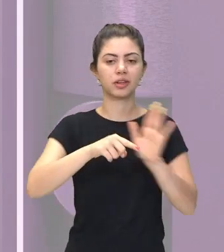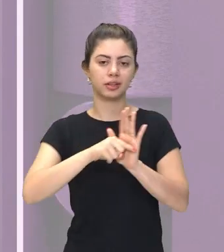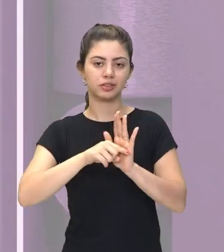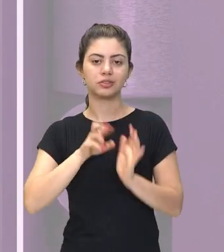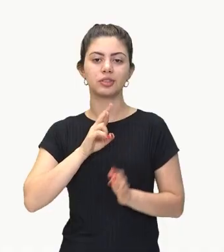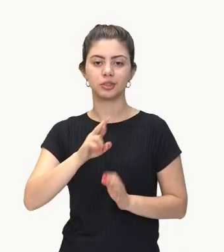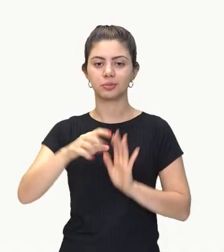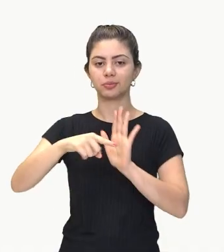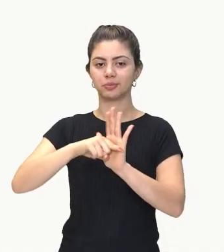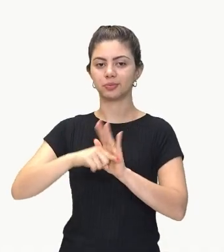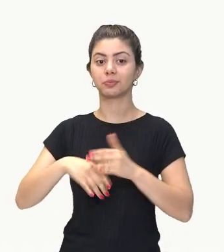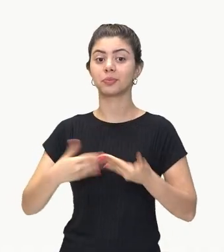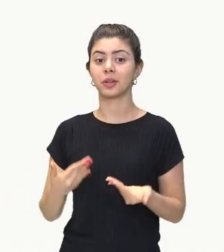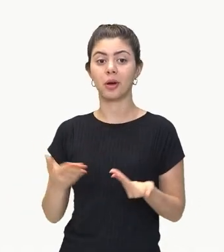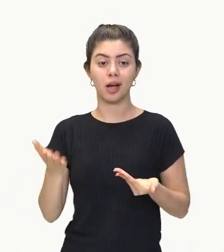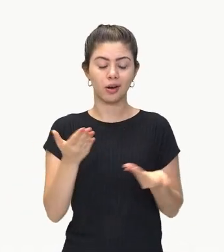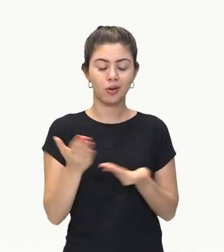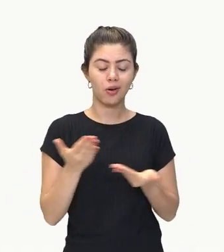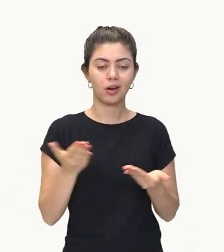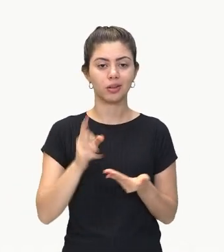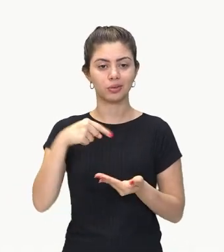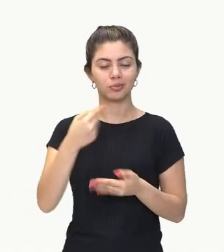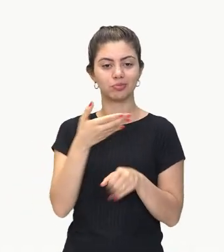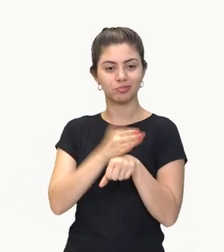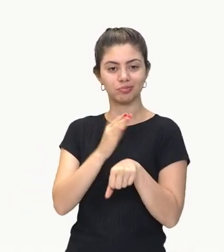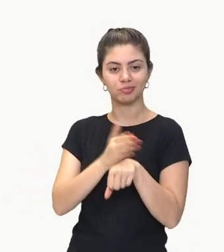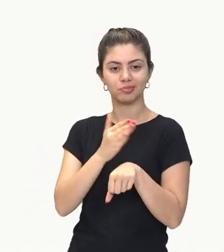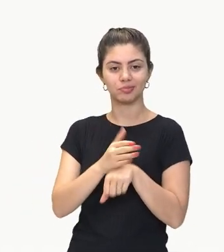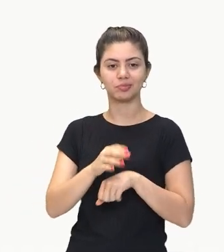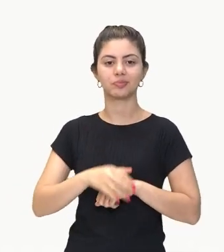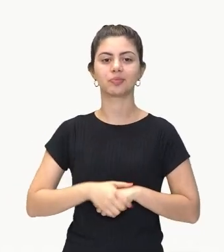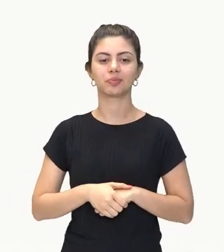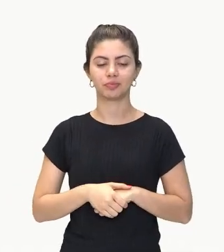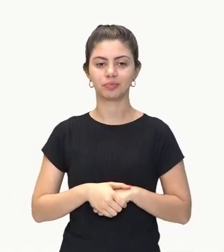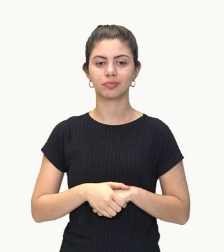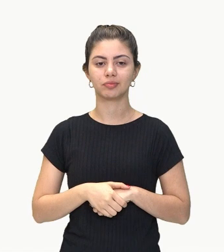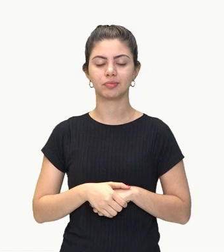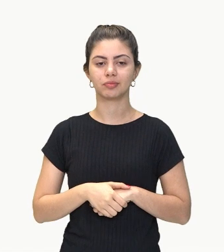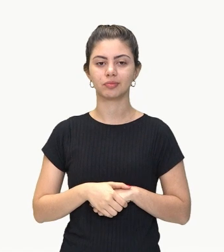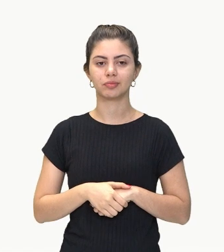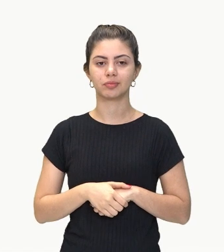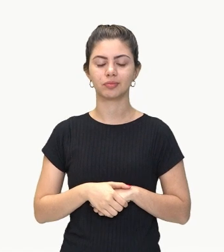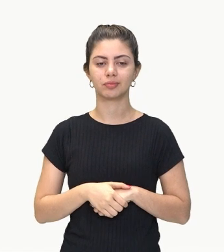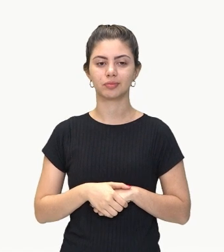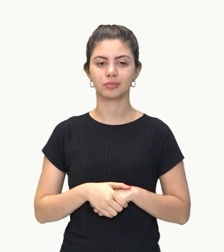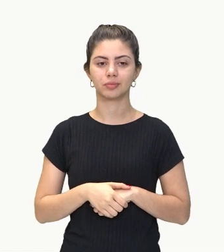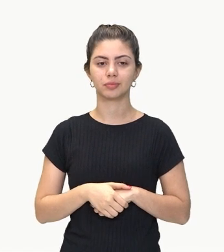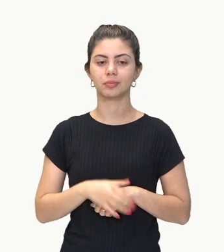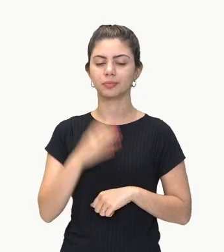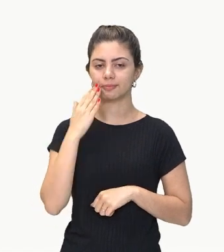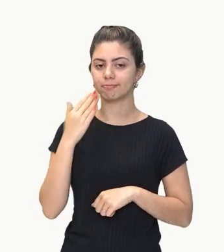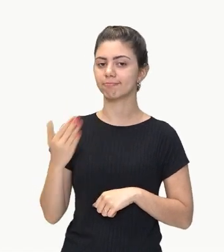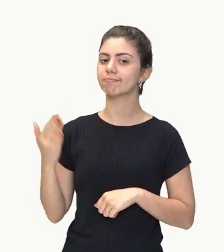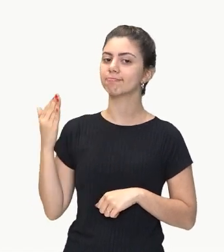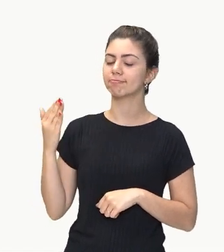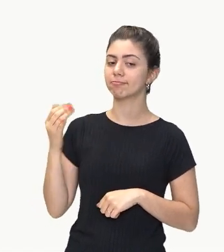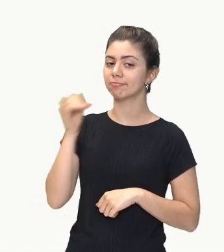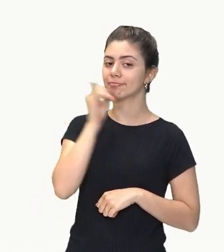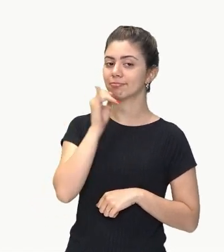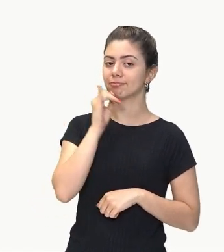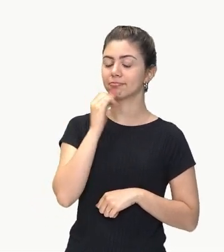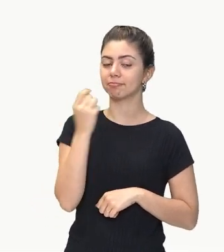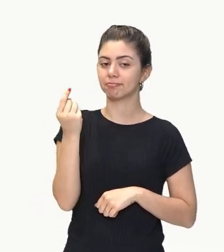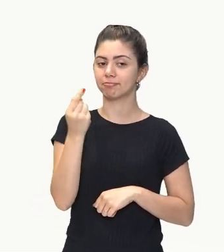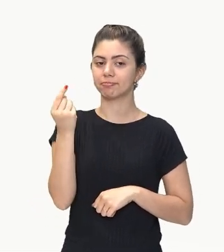prática, vamos praticar para a gente aperfeiçoar aí o que a gente aprendeu. Vamos lá. Aqui o nosso exemplo